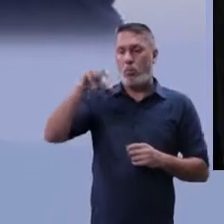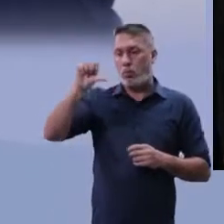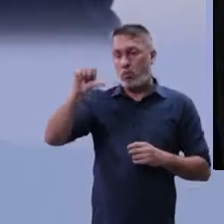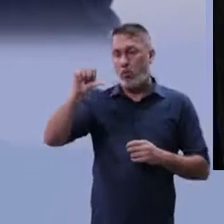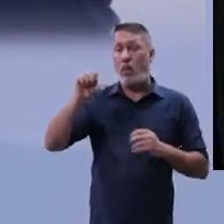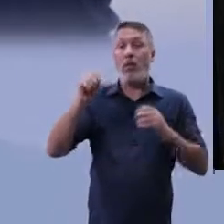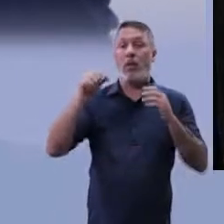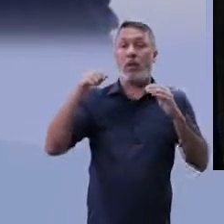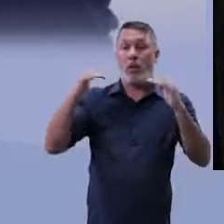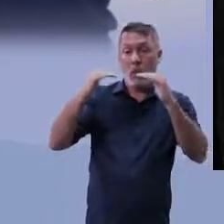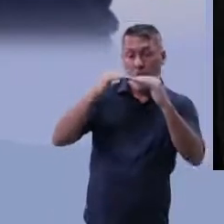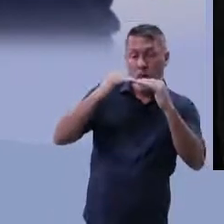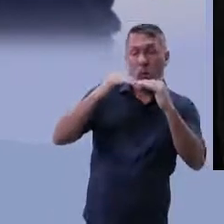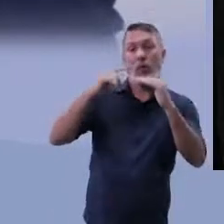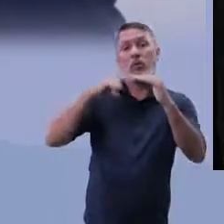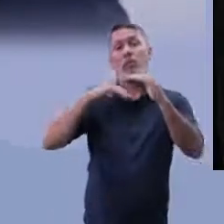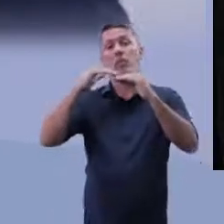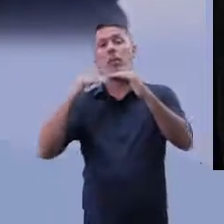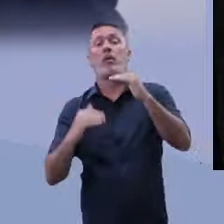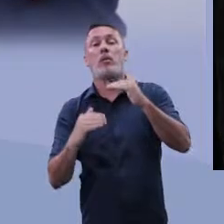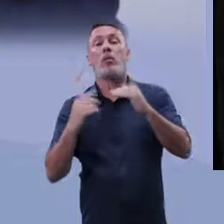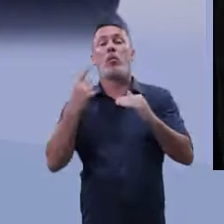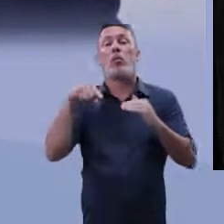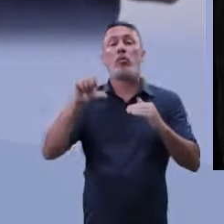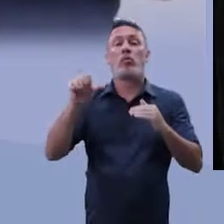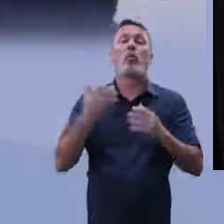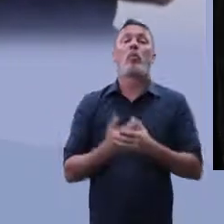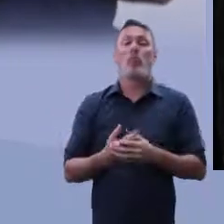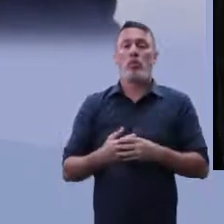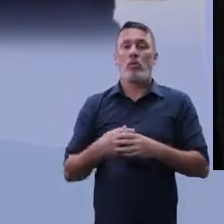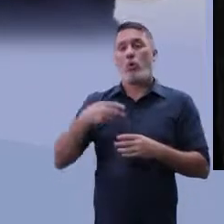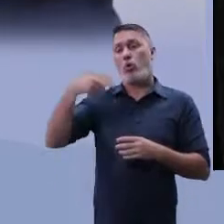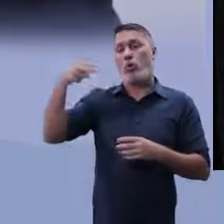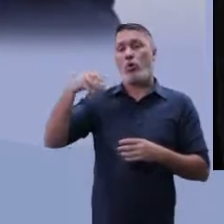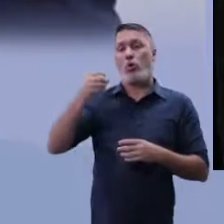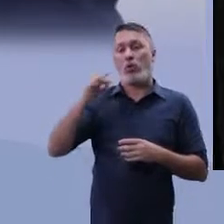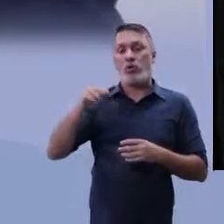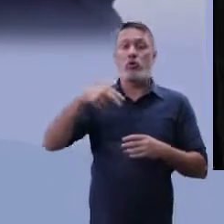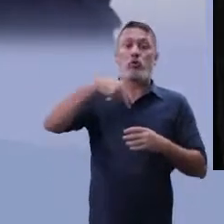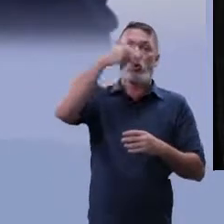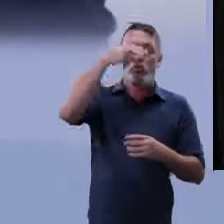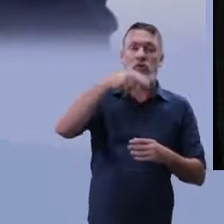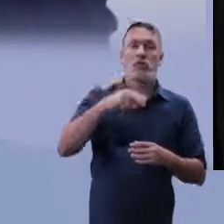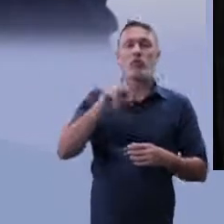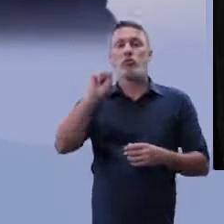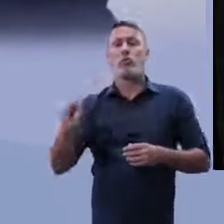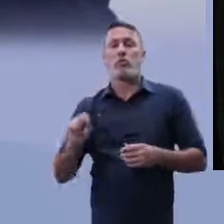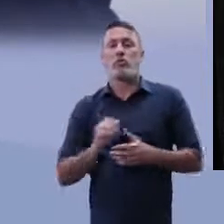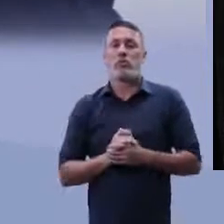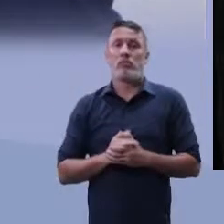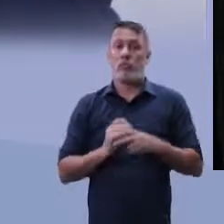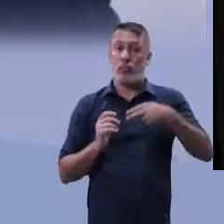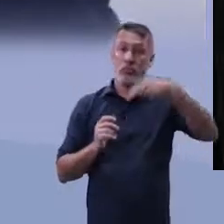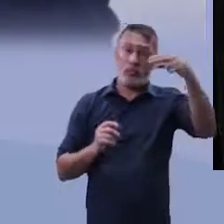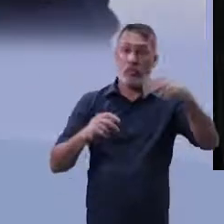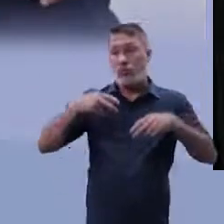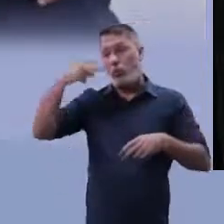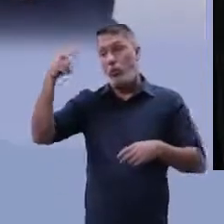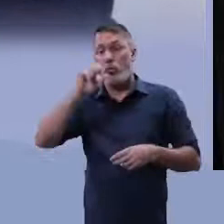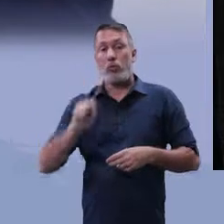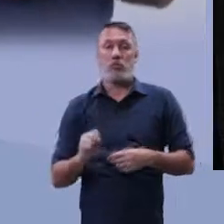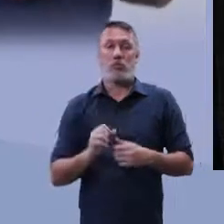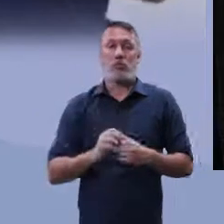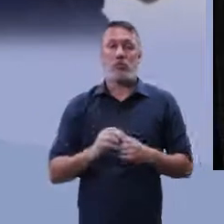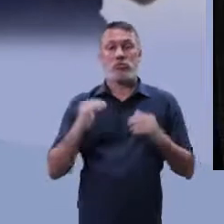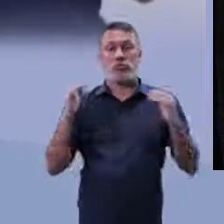são iguais ou menores a esse índice de 1,9? A região Nordeste, Norte e Sudeste.